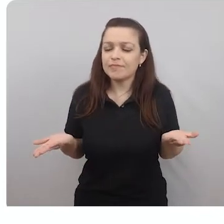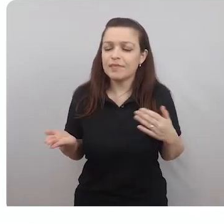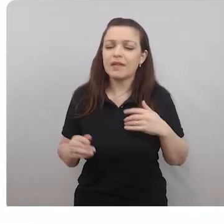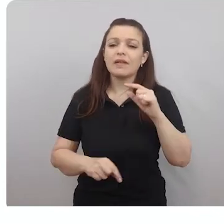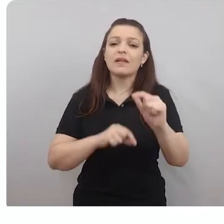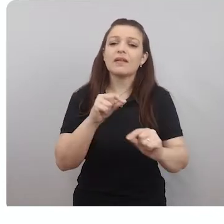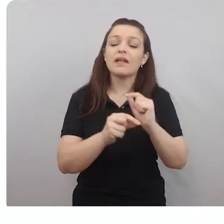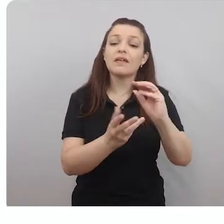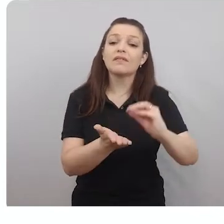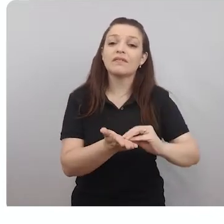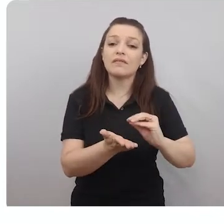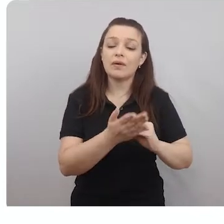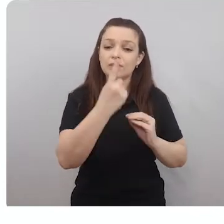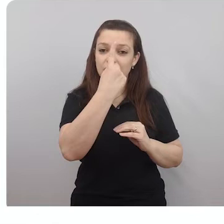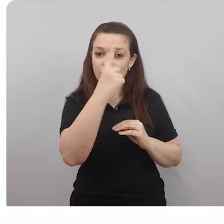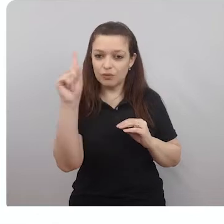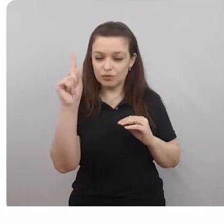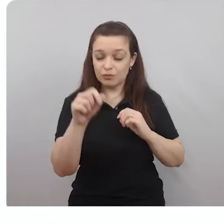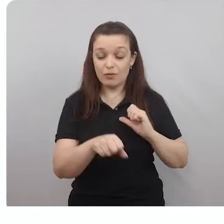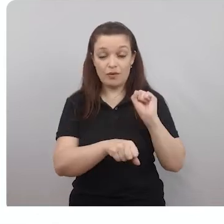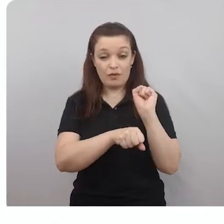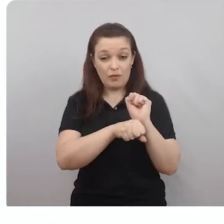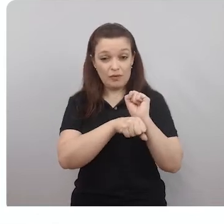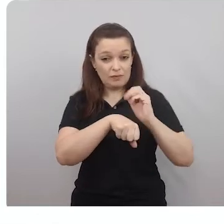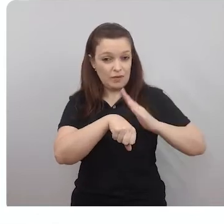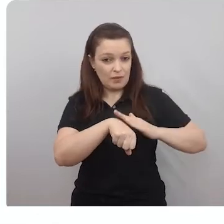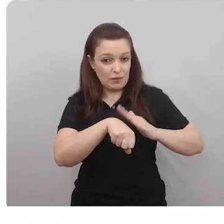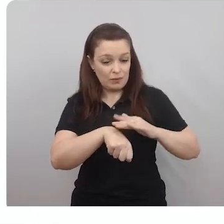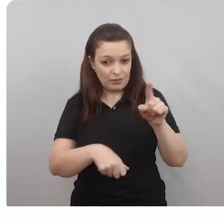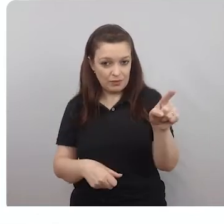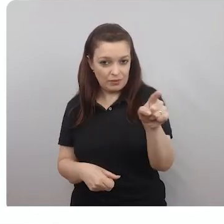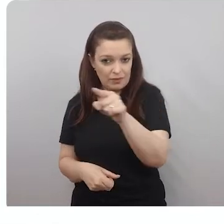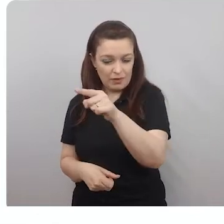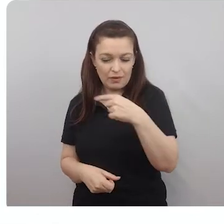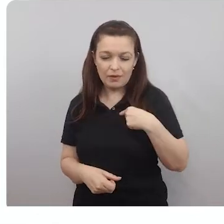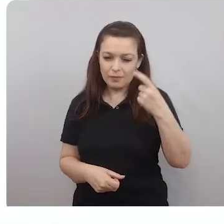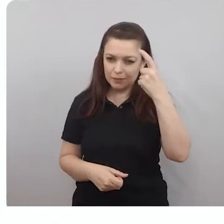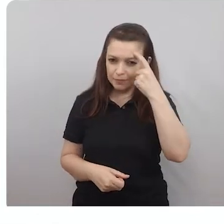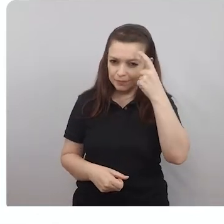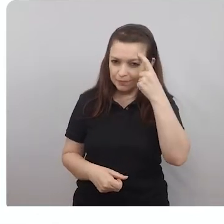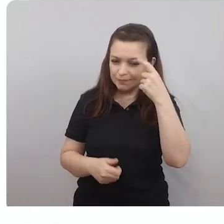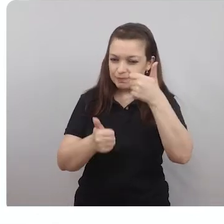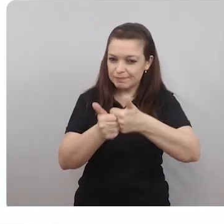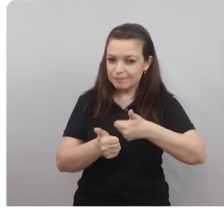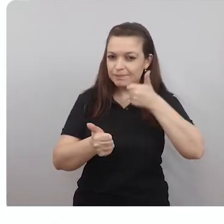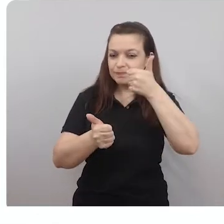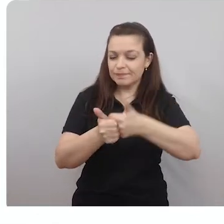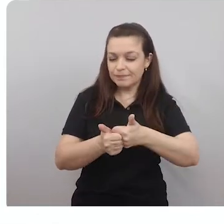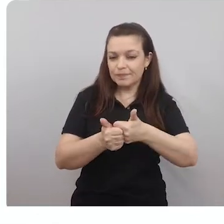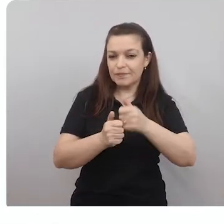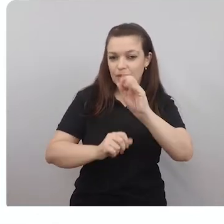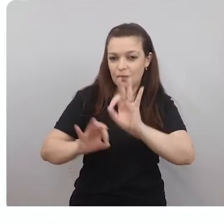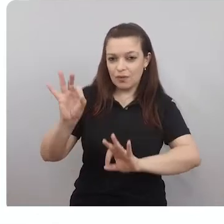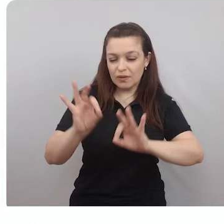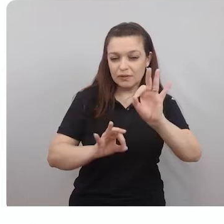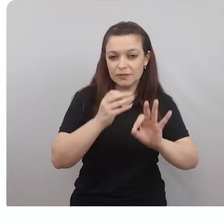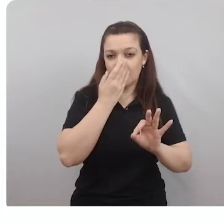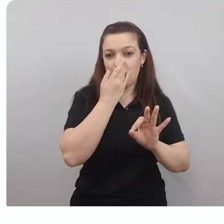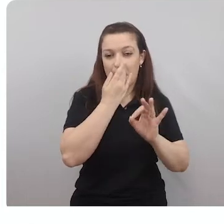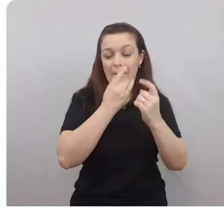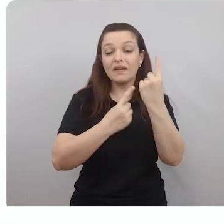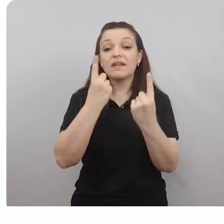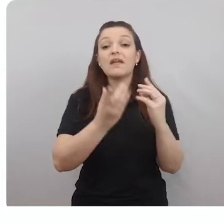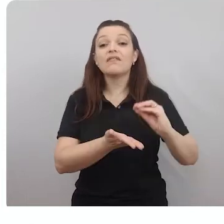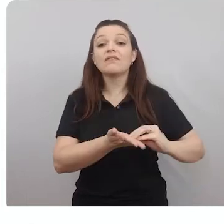pensar qual é a última imagem. Eu vou dar um tempinho para vocês se organizarem e